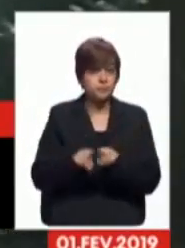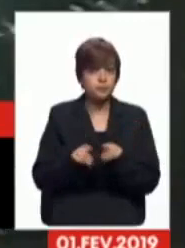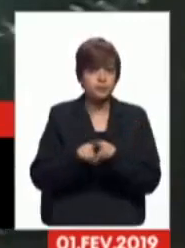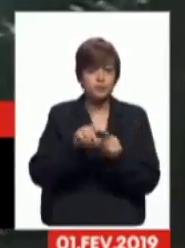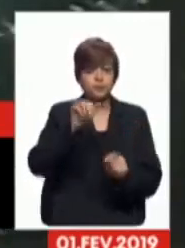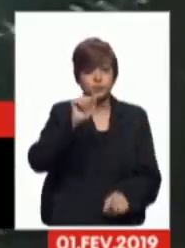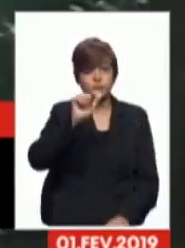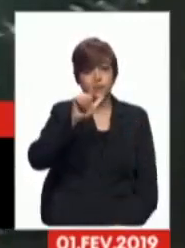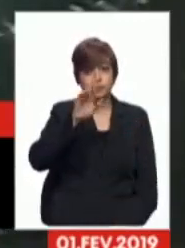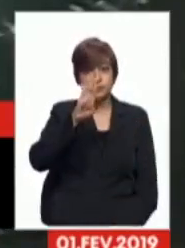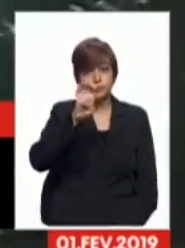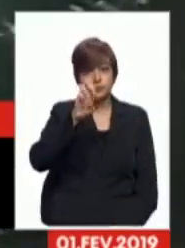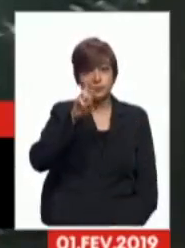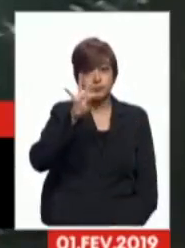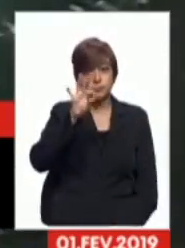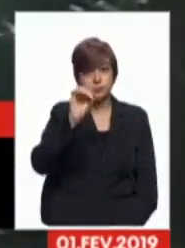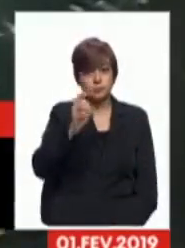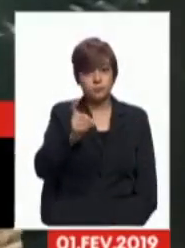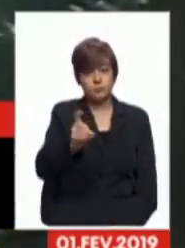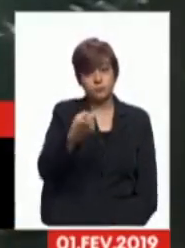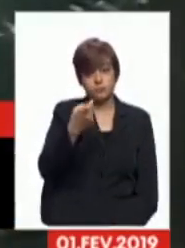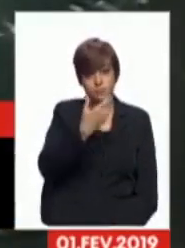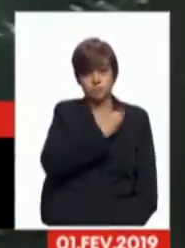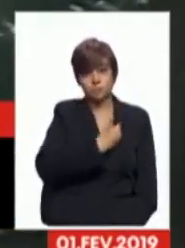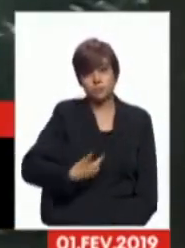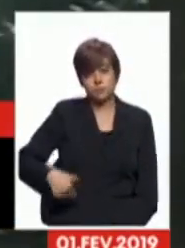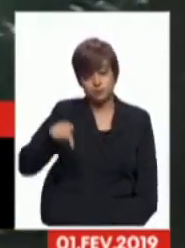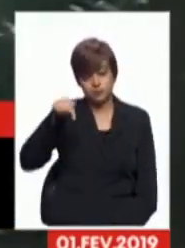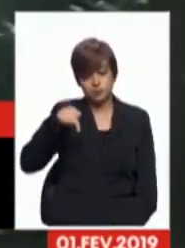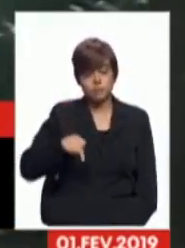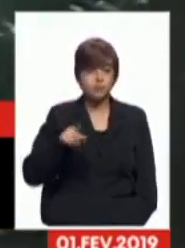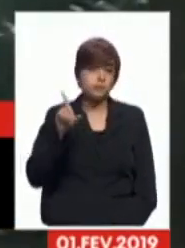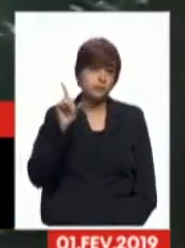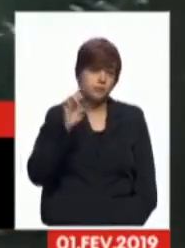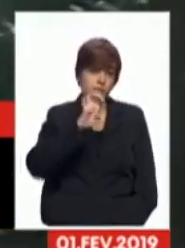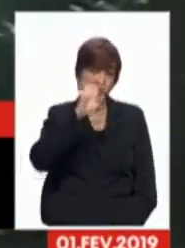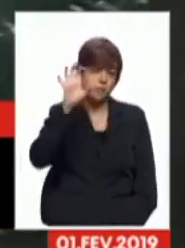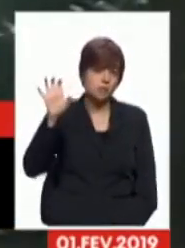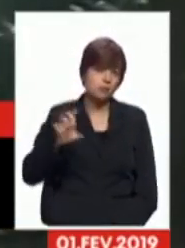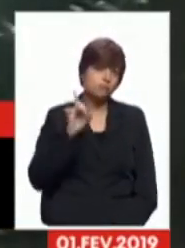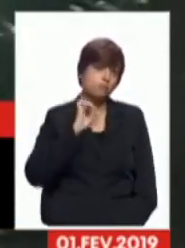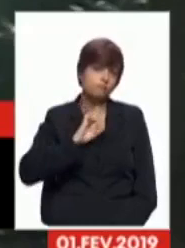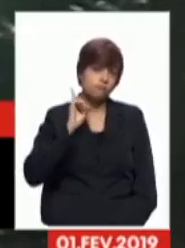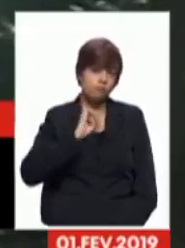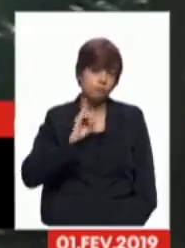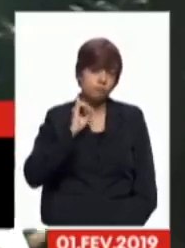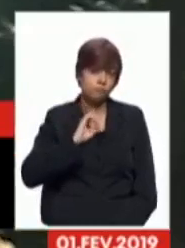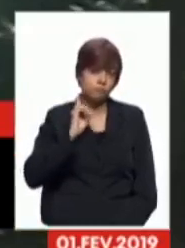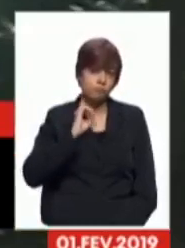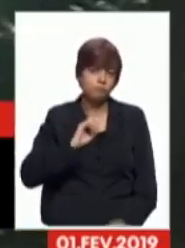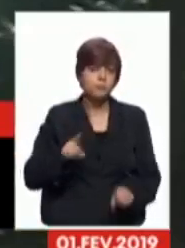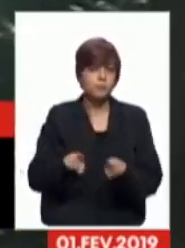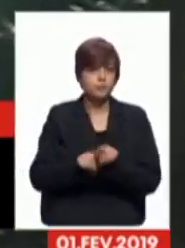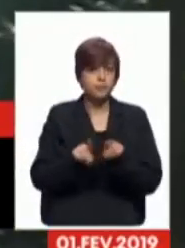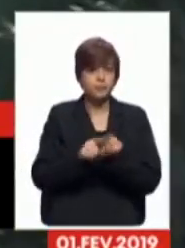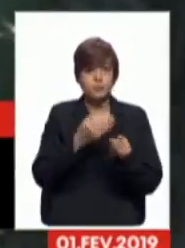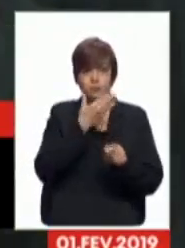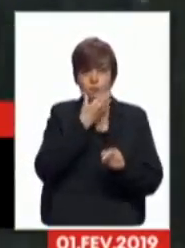Pinto Coelho, ex-governador do Estado, Antônio Sérgio Atonê, Procurador-Geral de